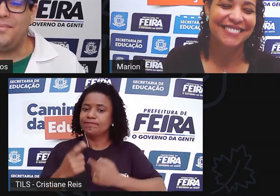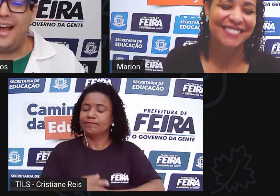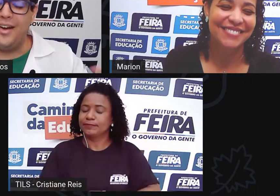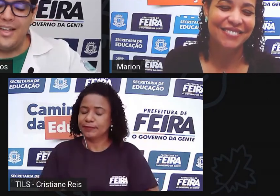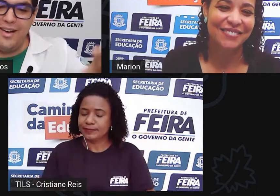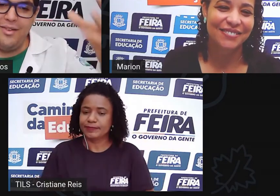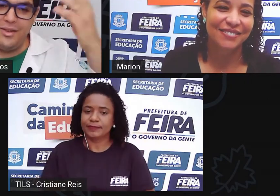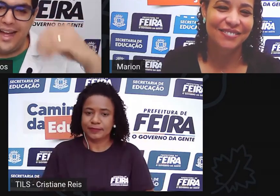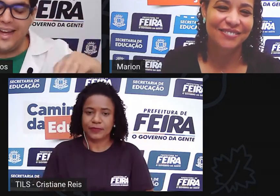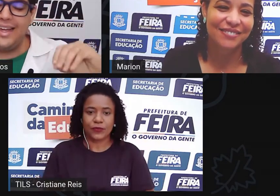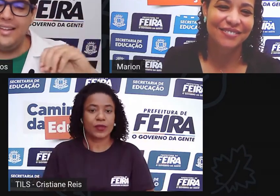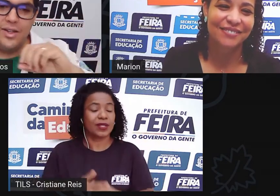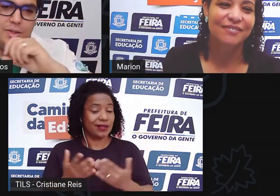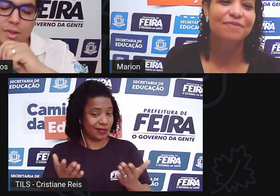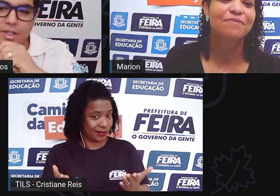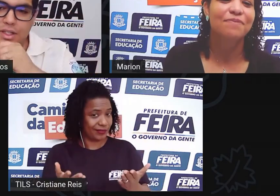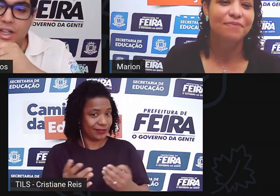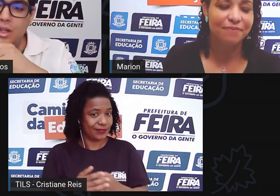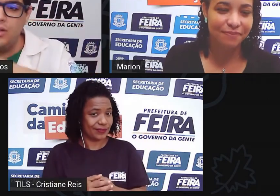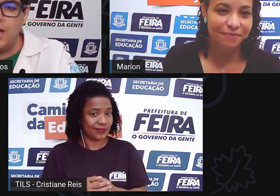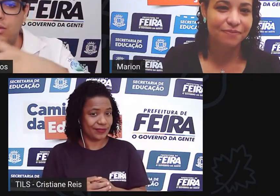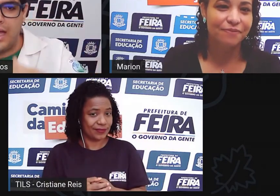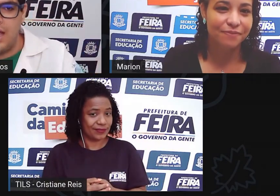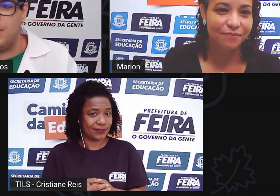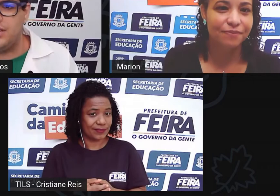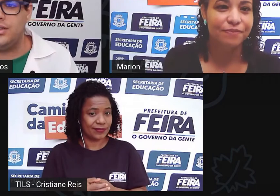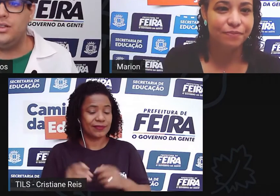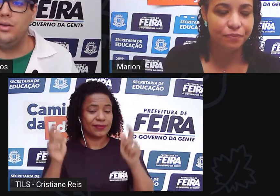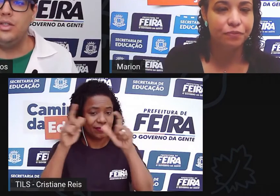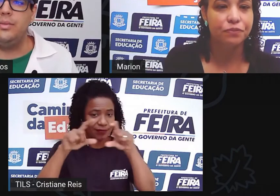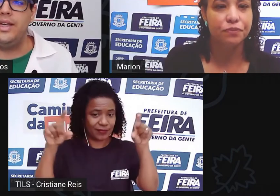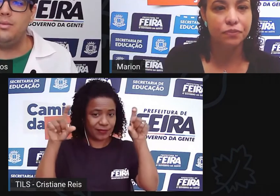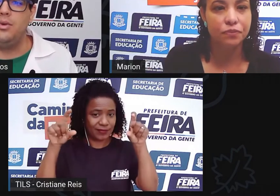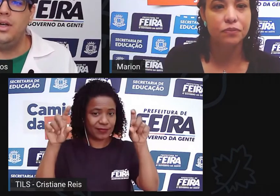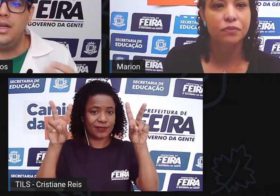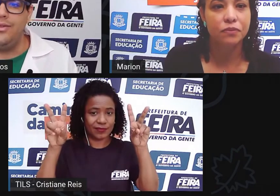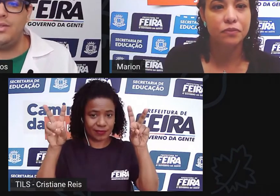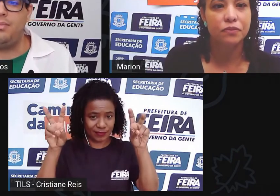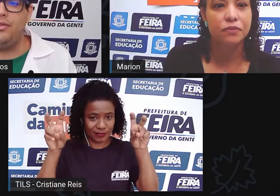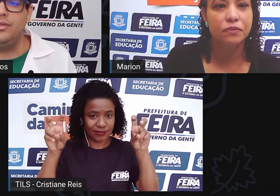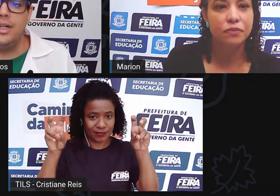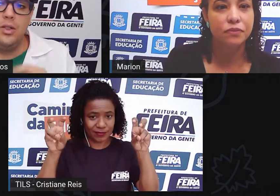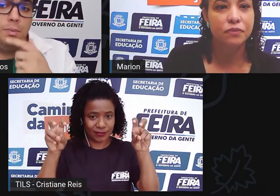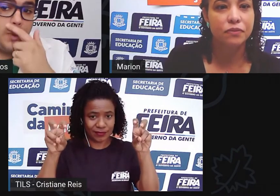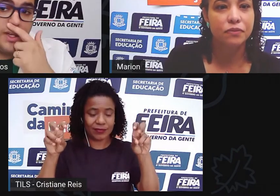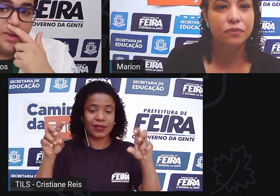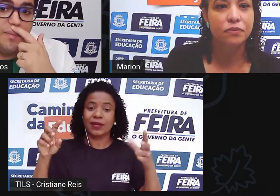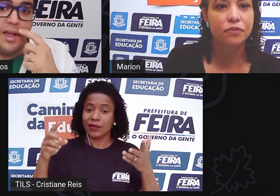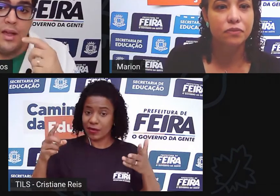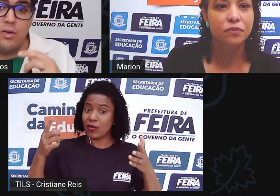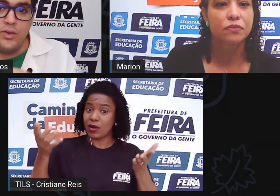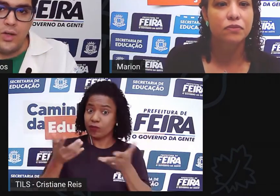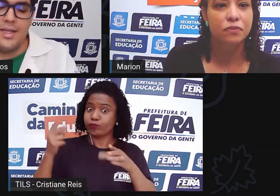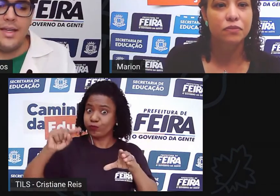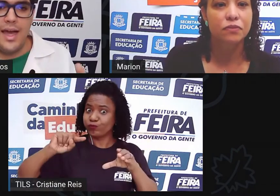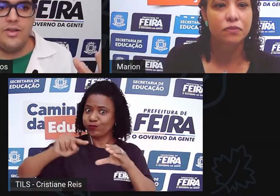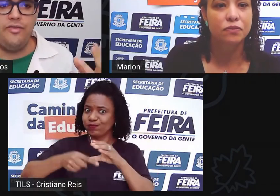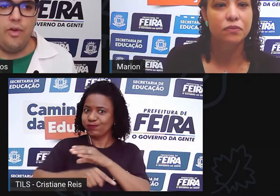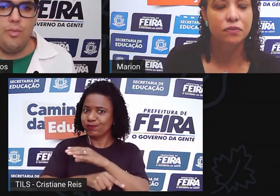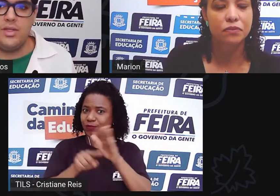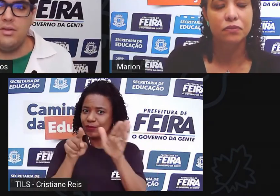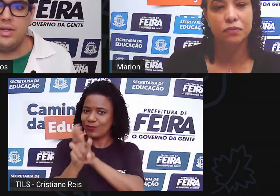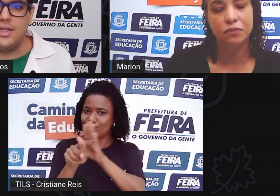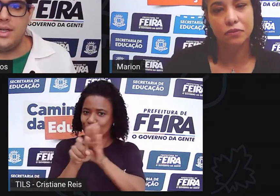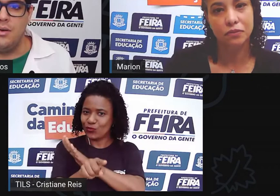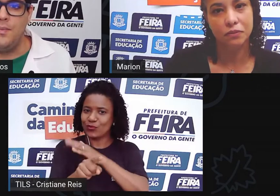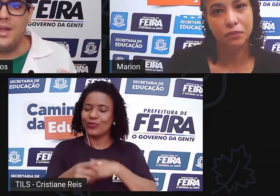Então, agora a gente vai voltar àquele nosso título, né, o tema de hoje mesmo, vamos aprofundando um pouquinho. Com todo esse cenário de